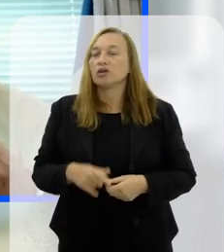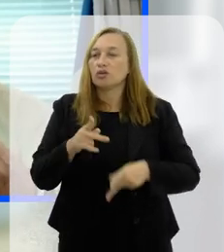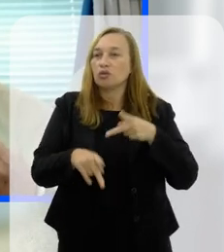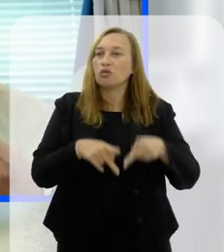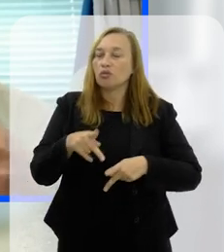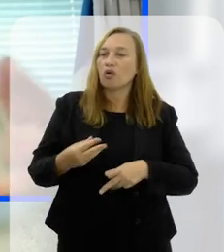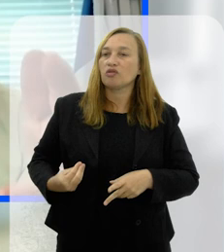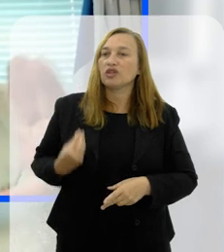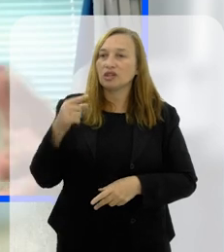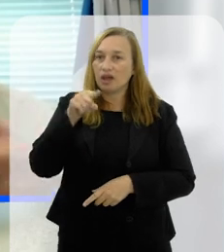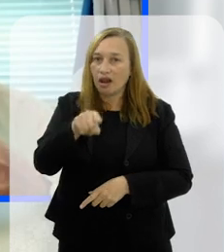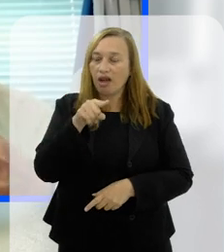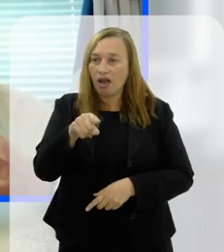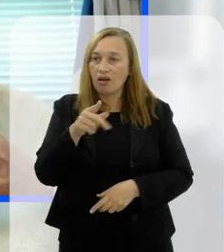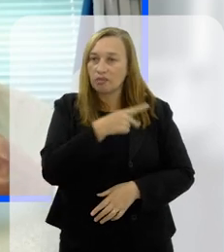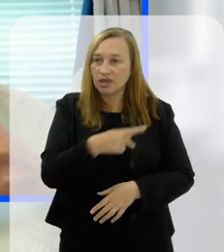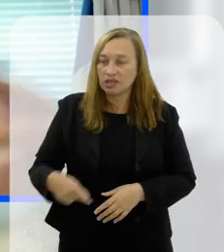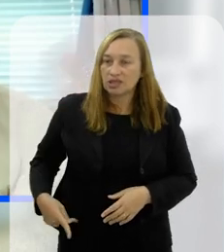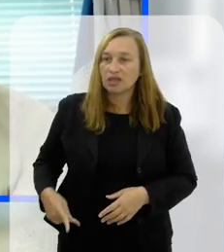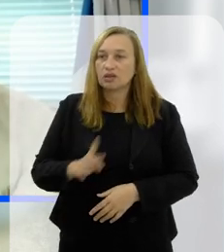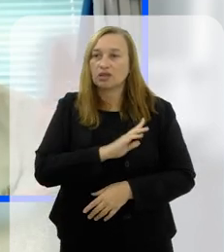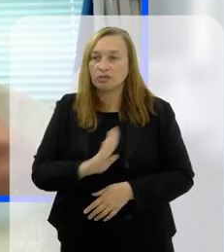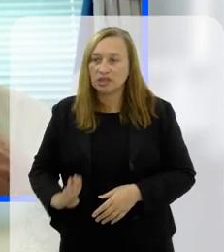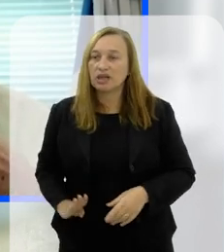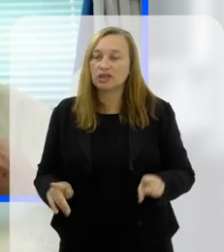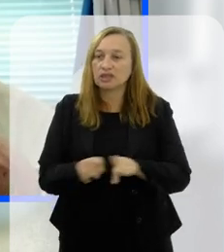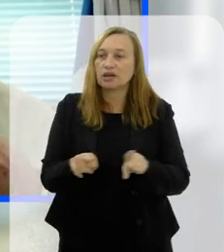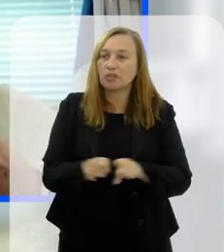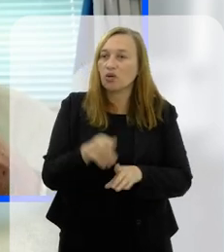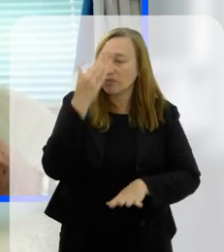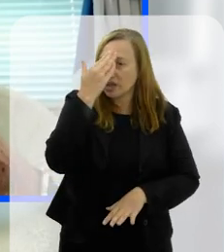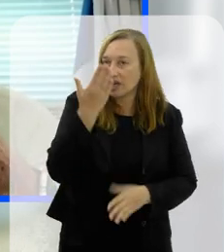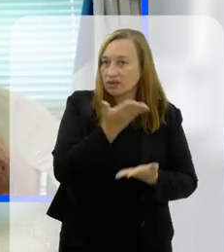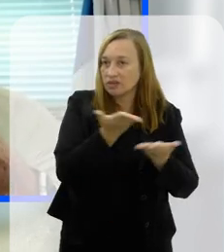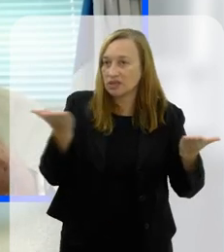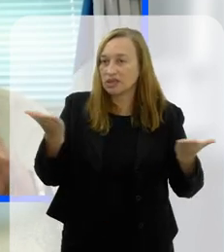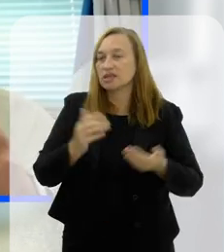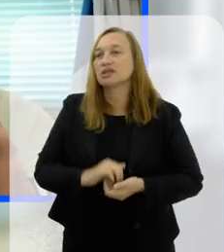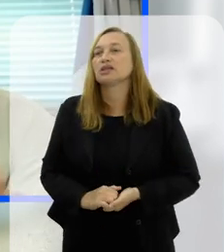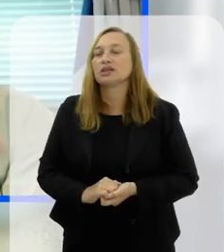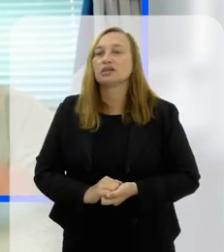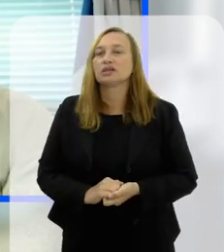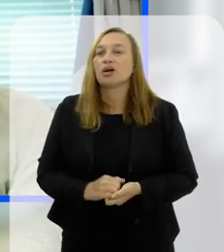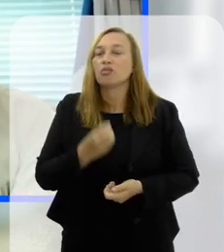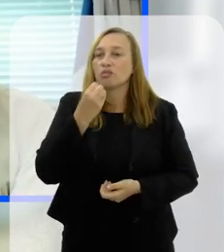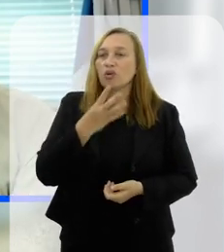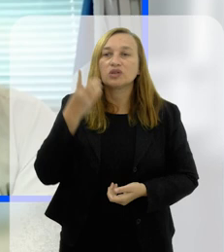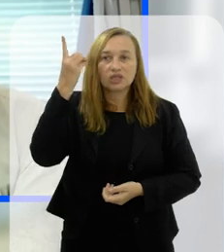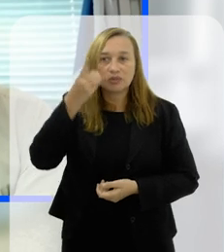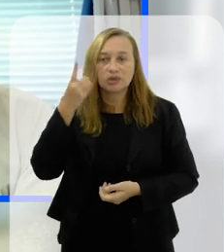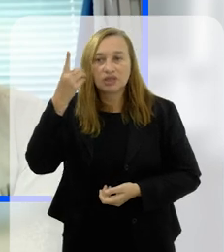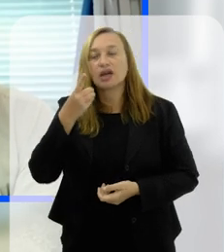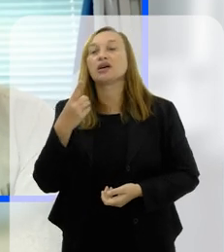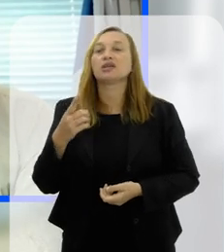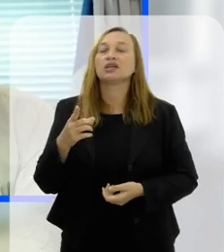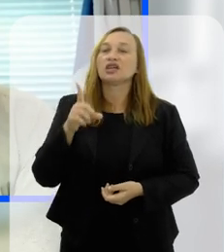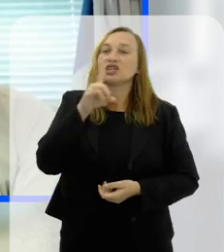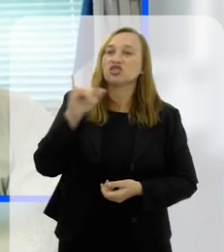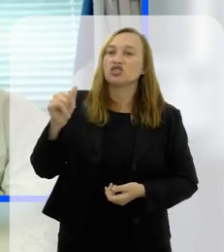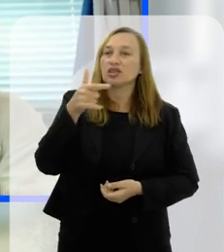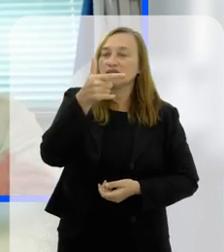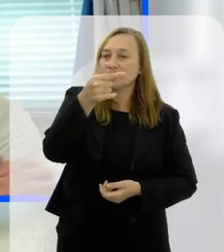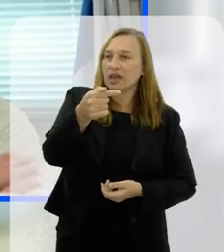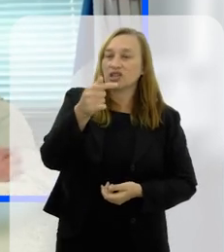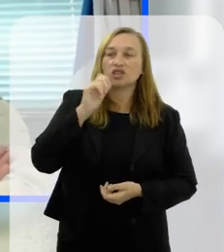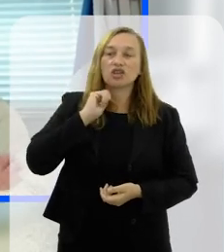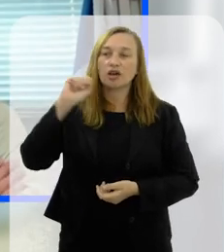Governador esteja lá presente nosso Presidente também Rodrigo Barcelar meu muito obrigado a todos bom Deputado vai